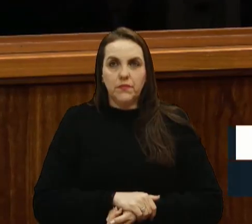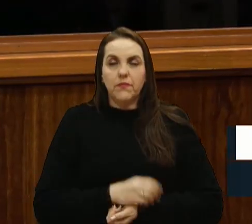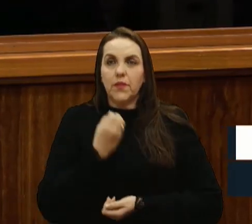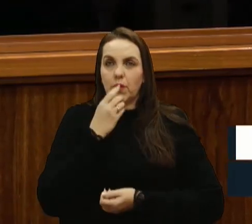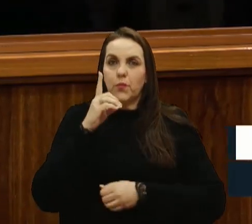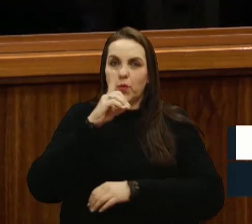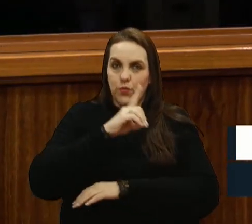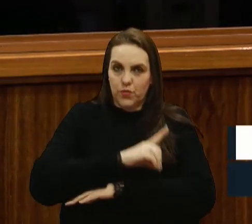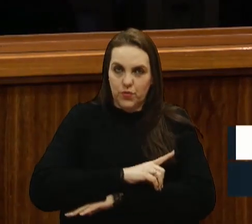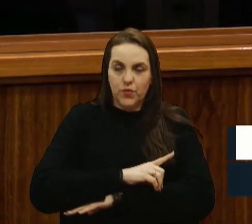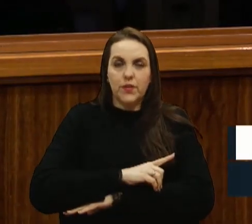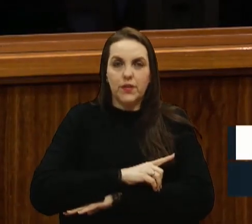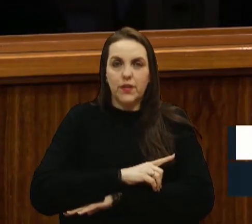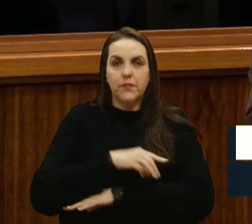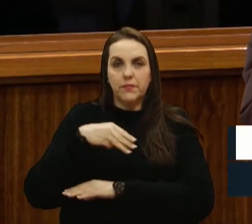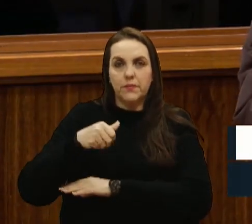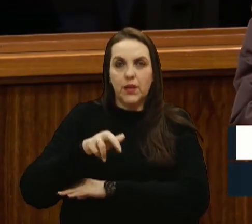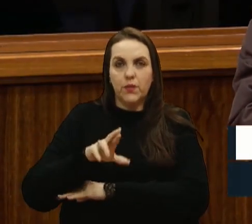Bom dia, Mauro.